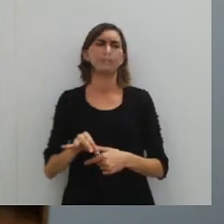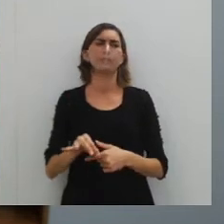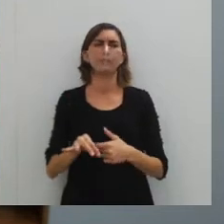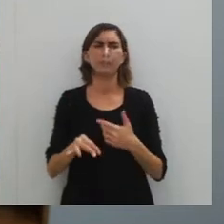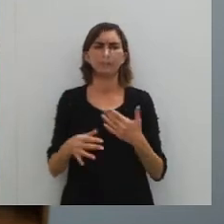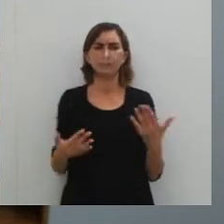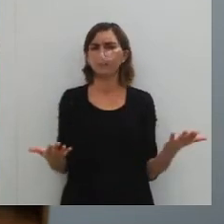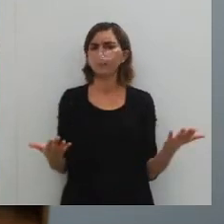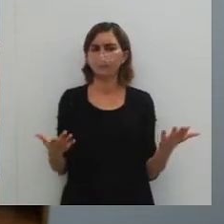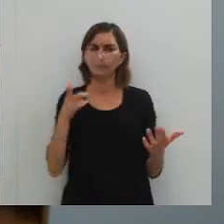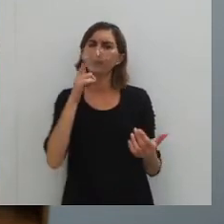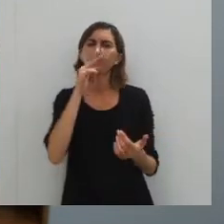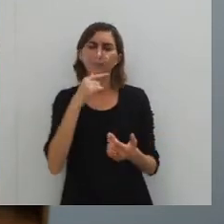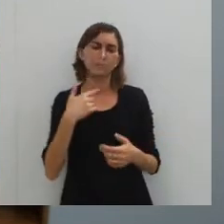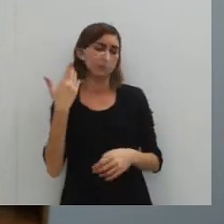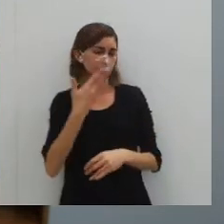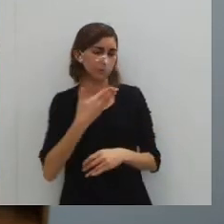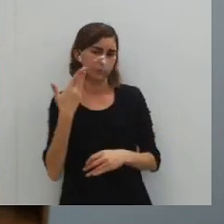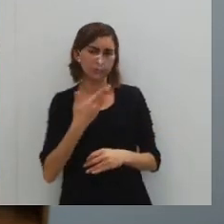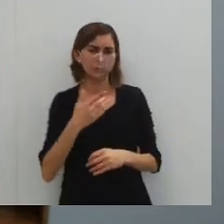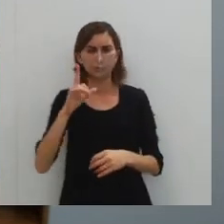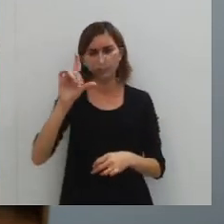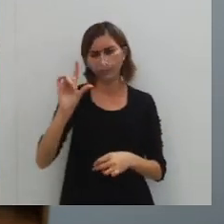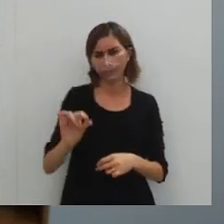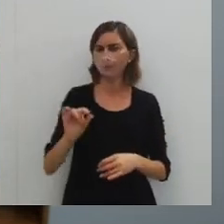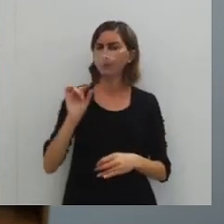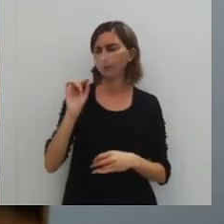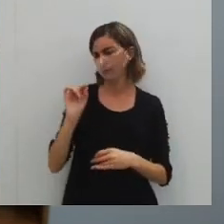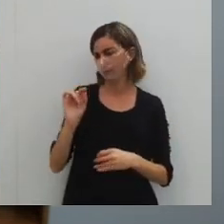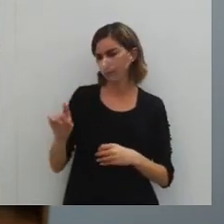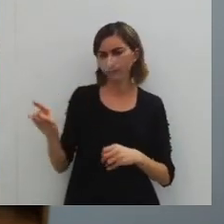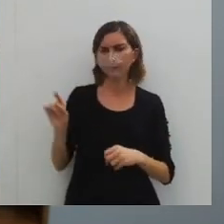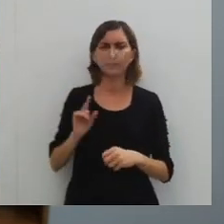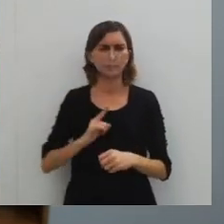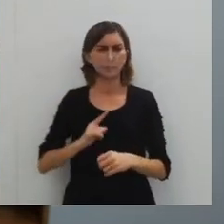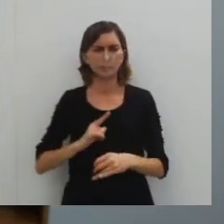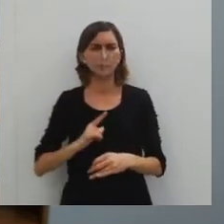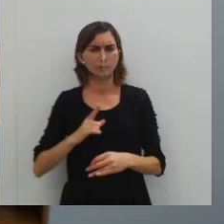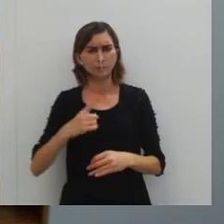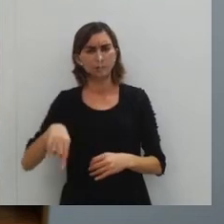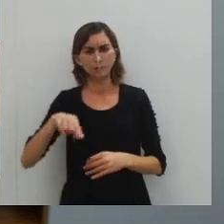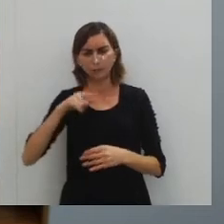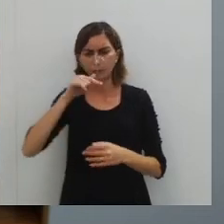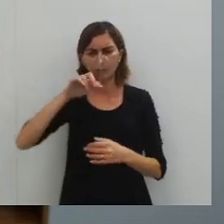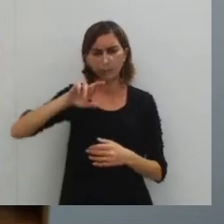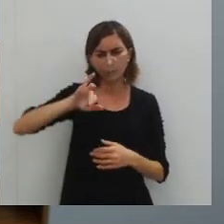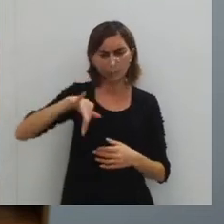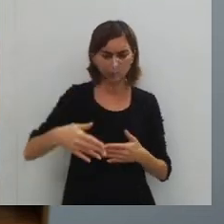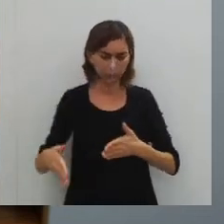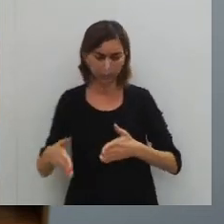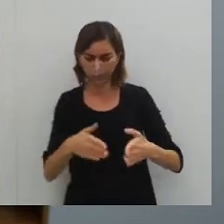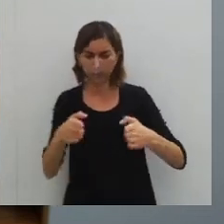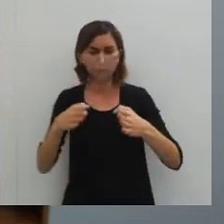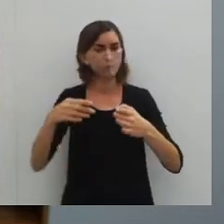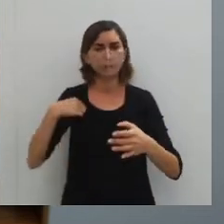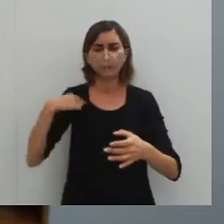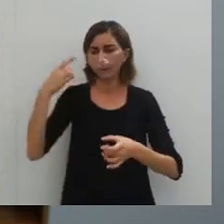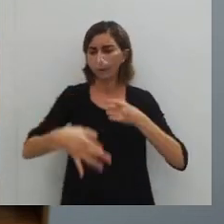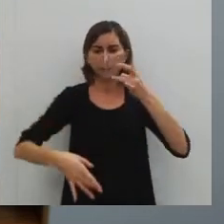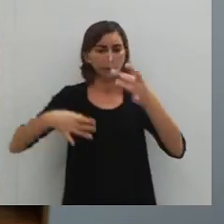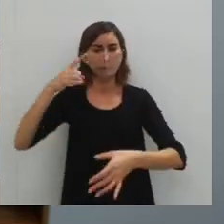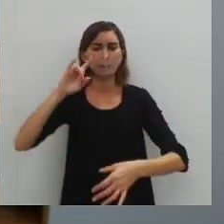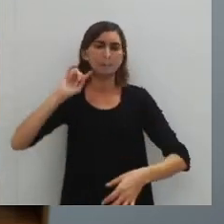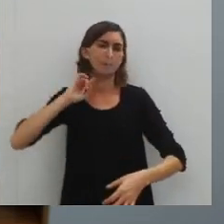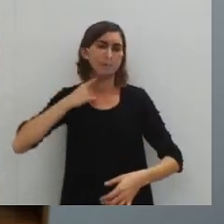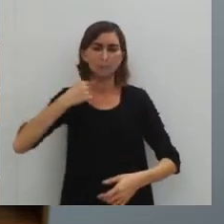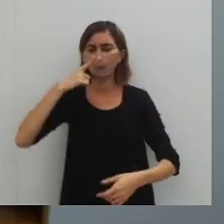planeta são águas doces. E menos do que isso estão nos nossos rios. E a gente está poluindo cada vez